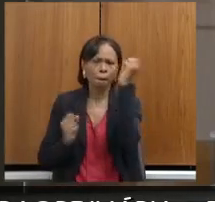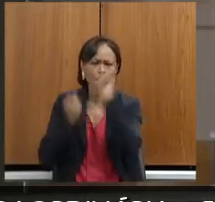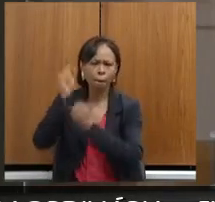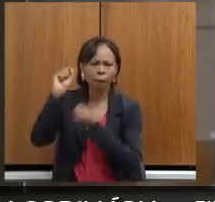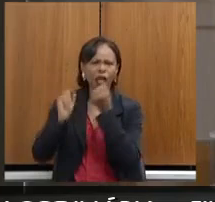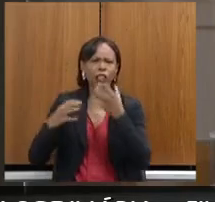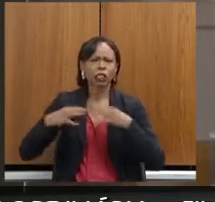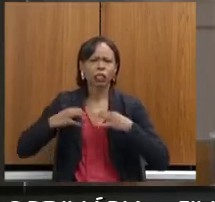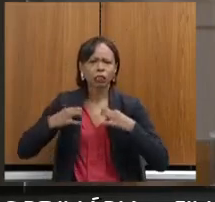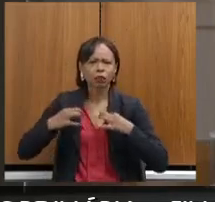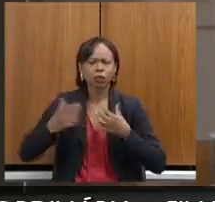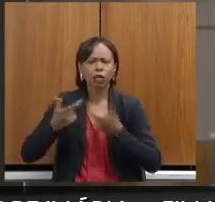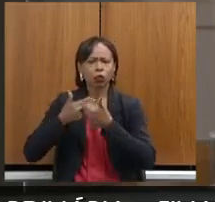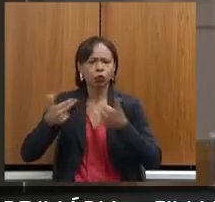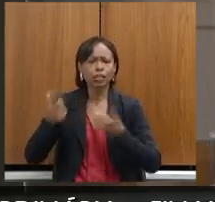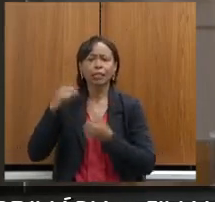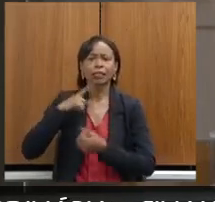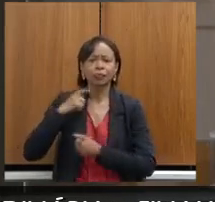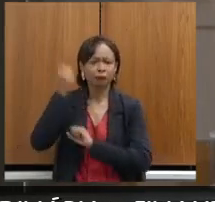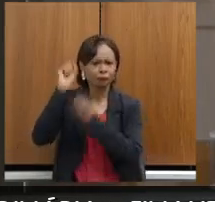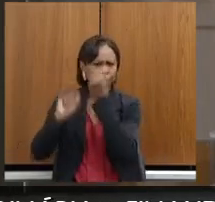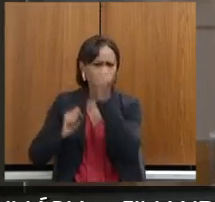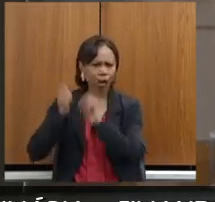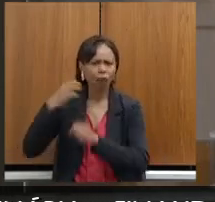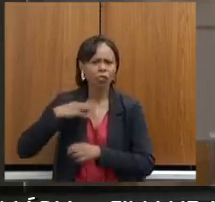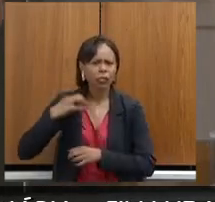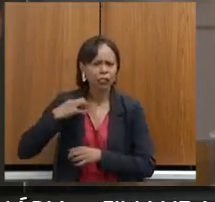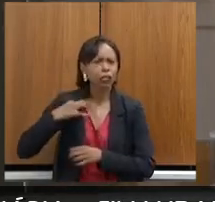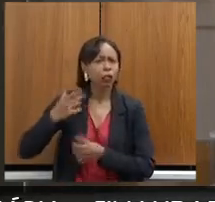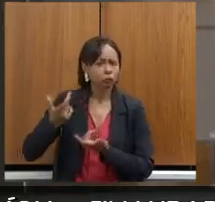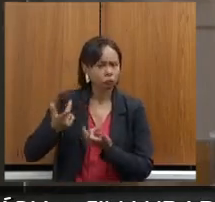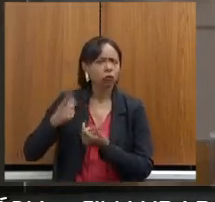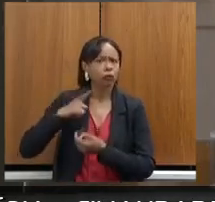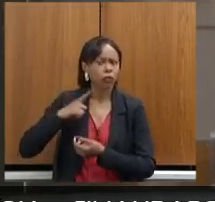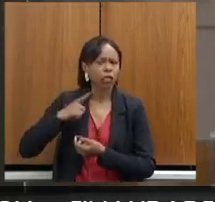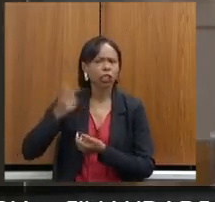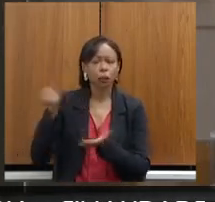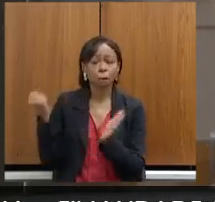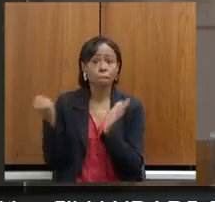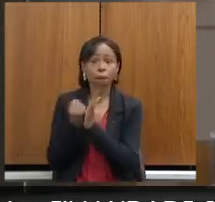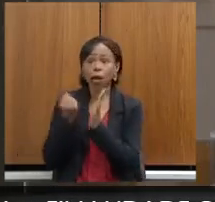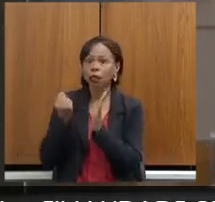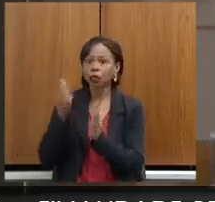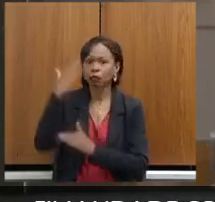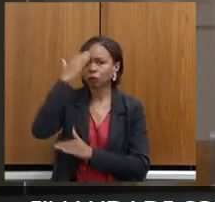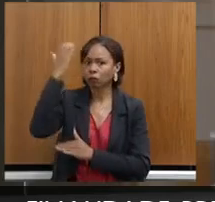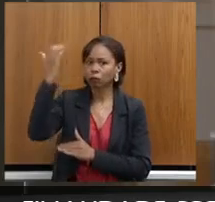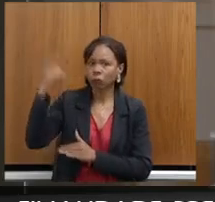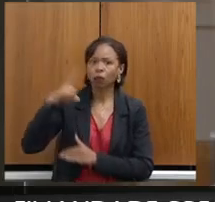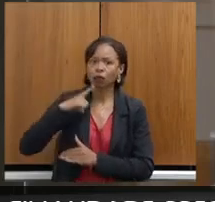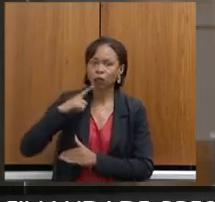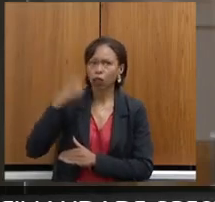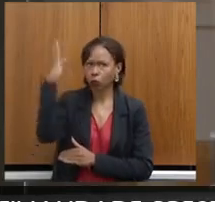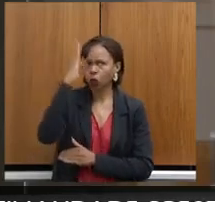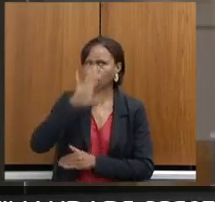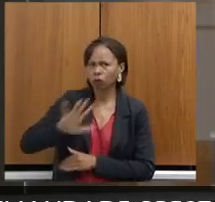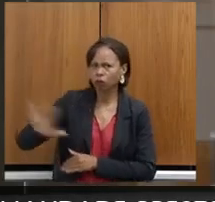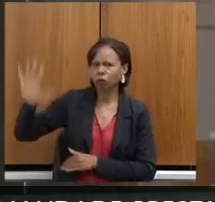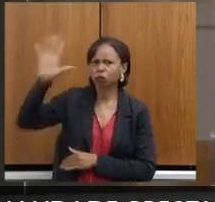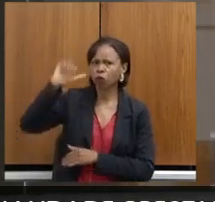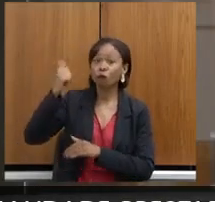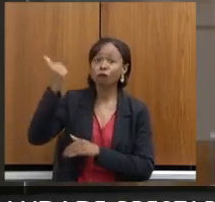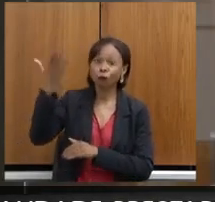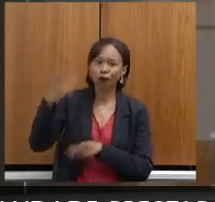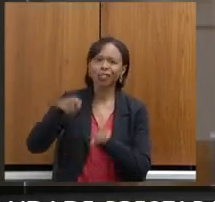lá existem fábricas das de roupas mesmo das marcas mais conhecidas aí no Brasil e